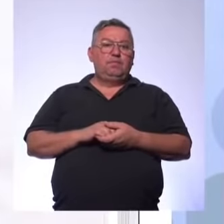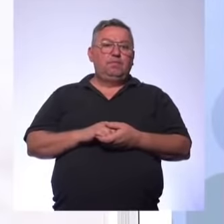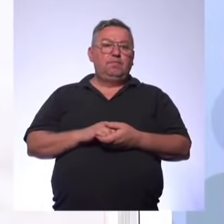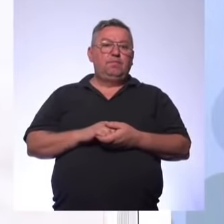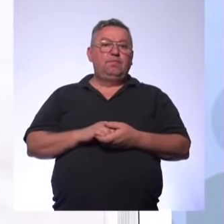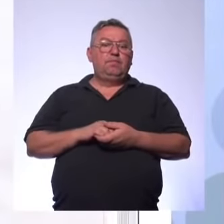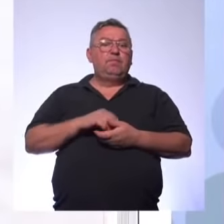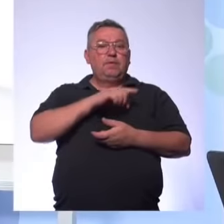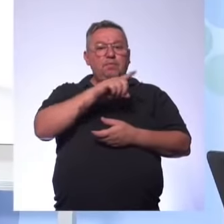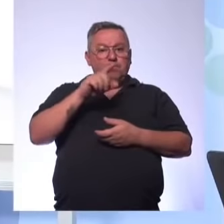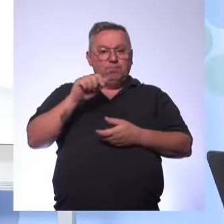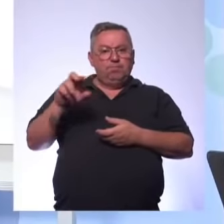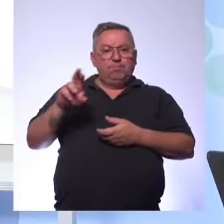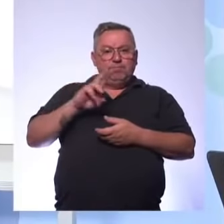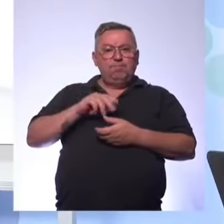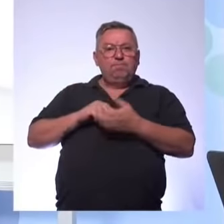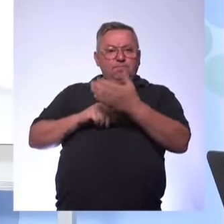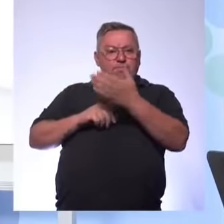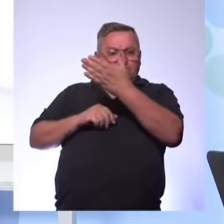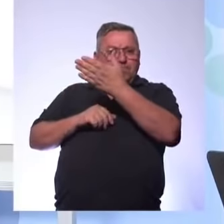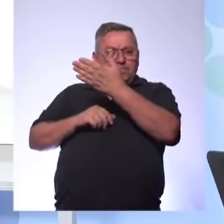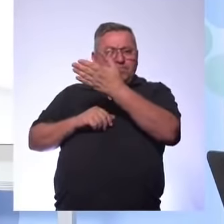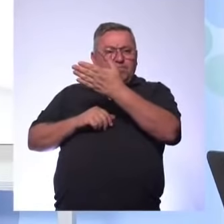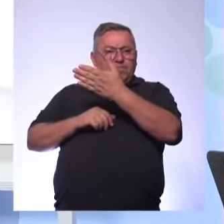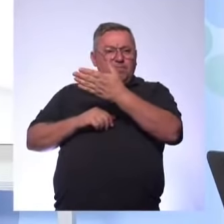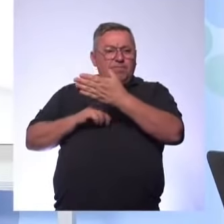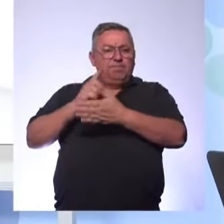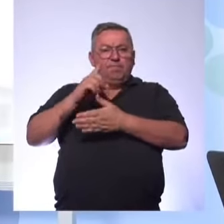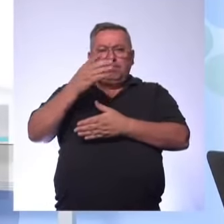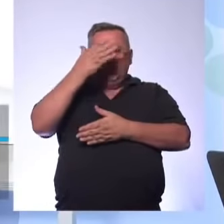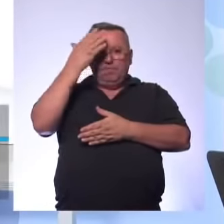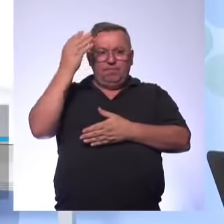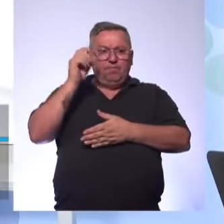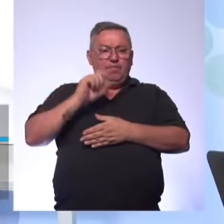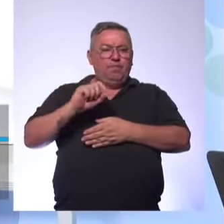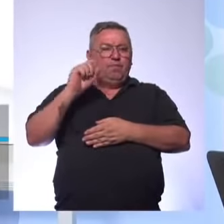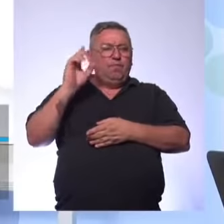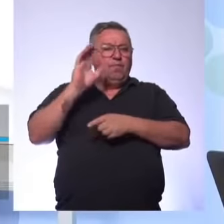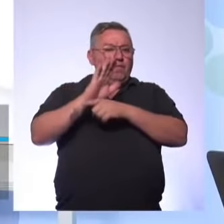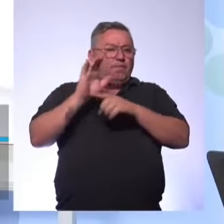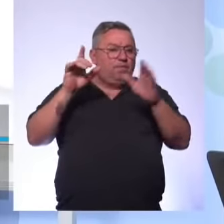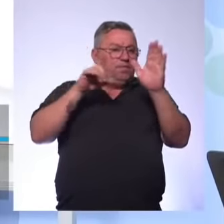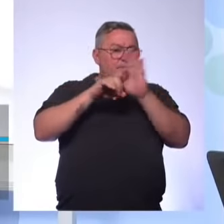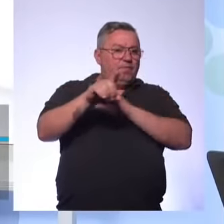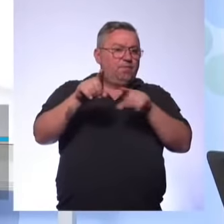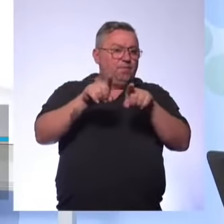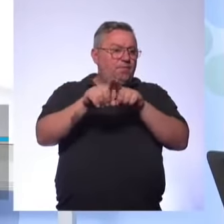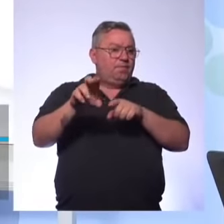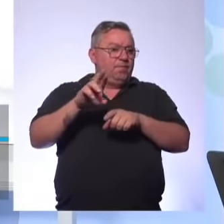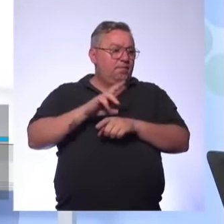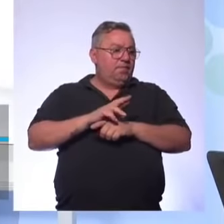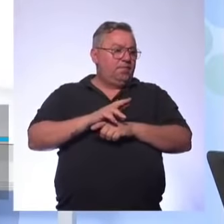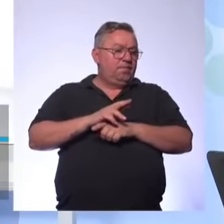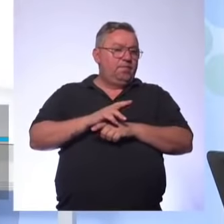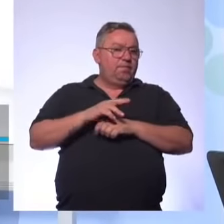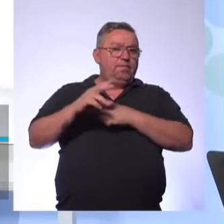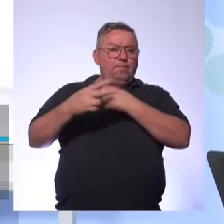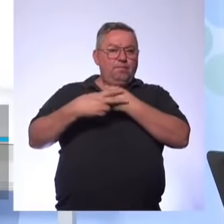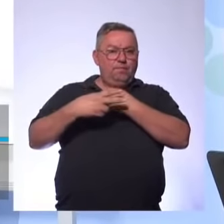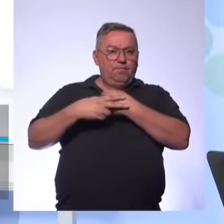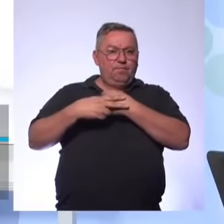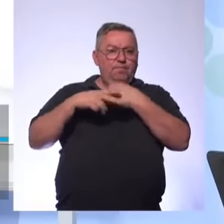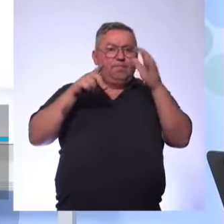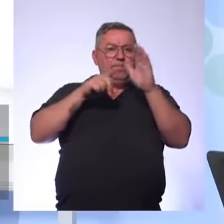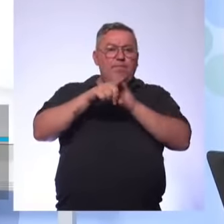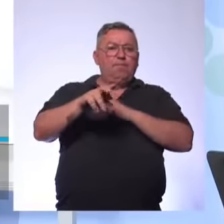Era assim que vocês poderiam responder, tá? Então, não esquecendo. Auxiliar da pergunta, auxiliar da resposta. Verbo da, sujeito da